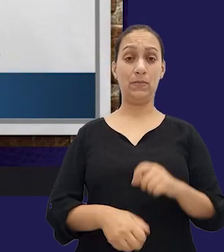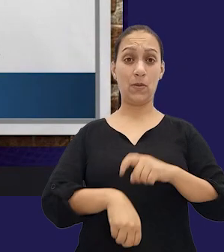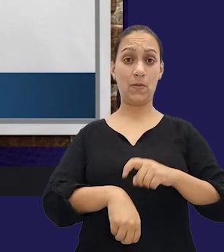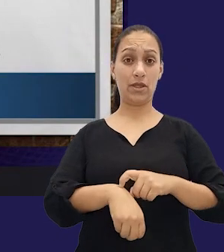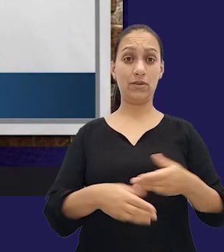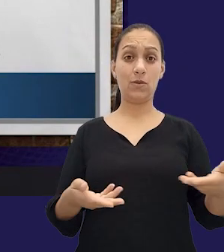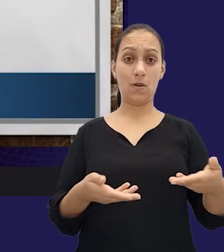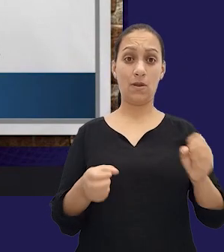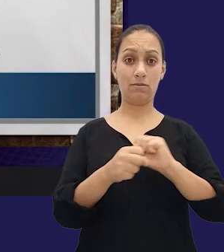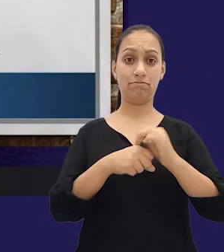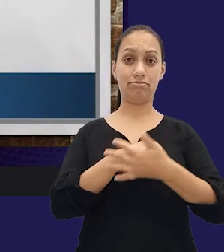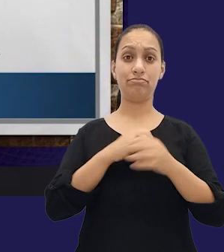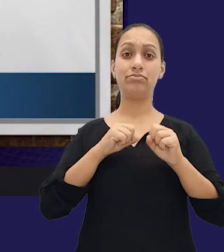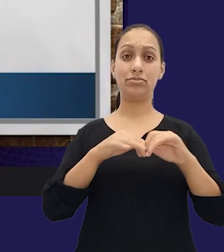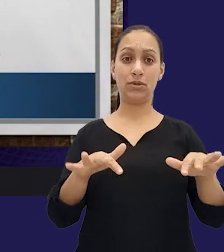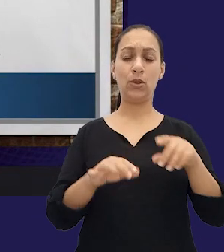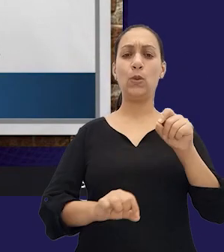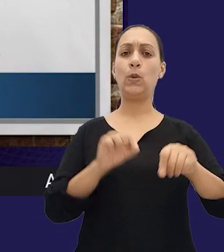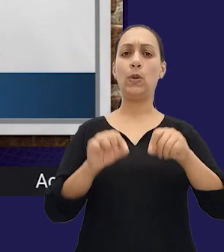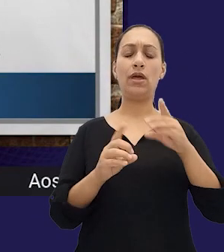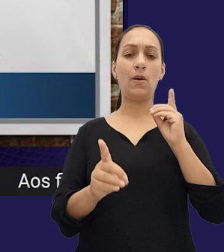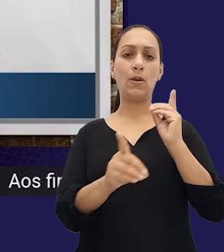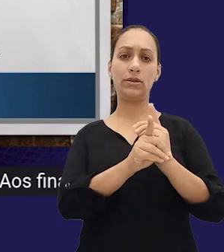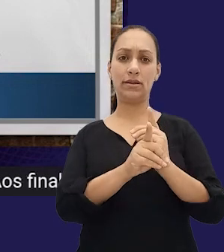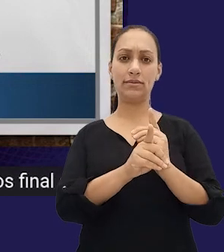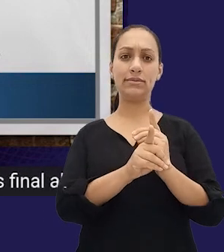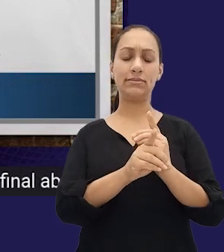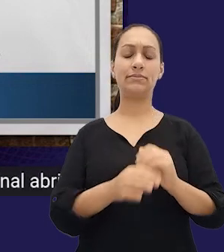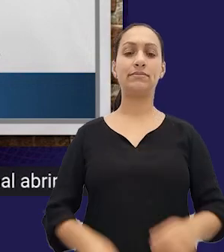pandemia, o que a gente está encontrando, né?